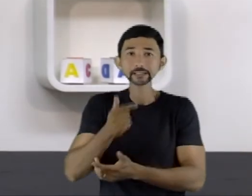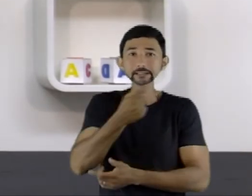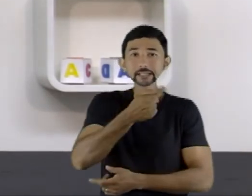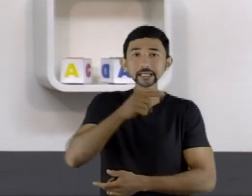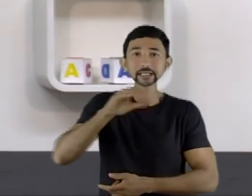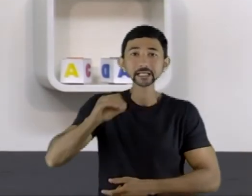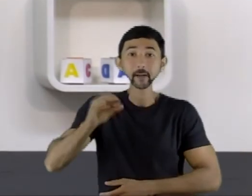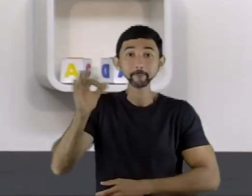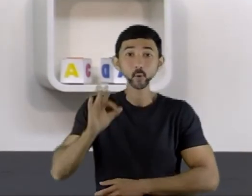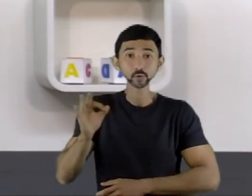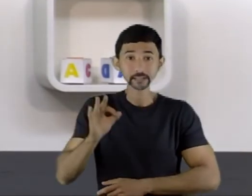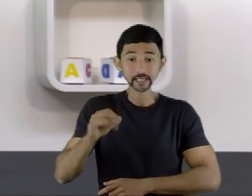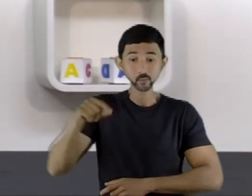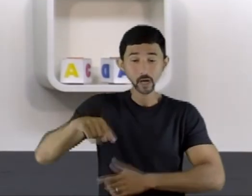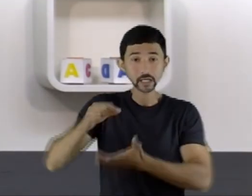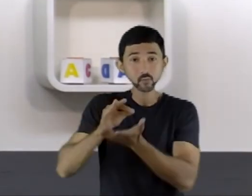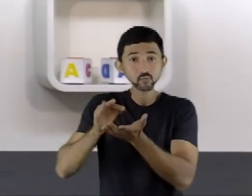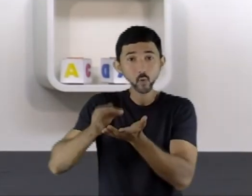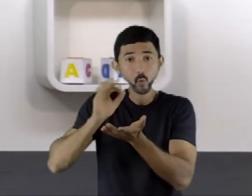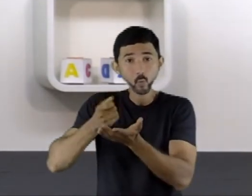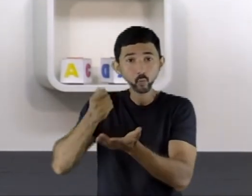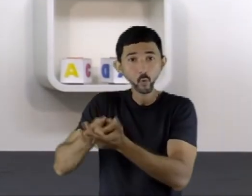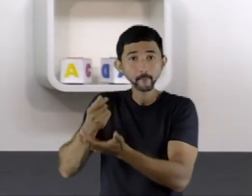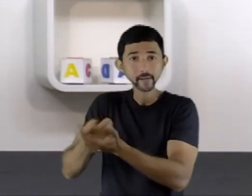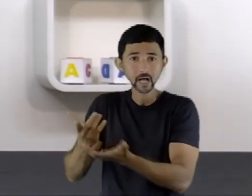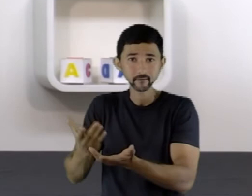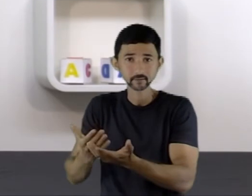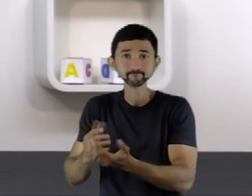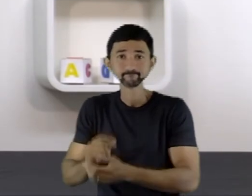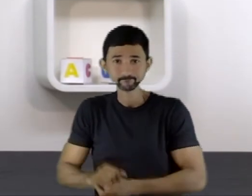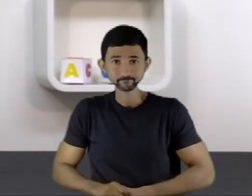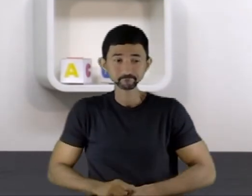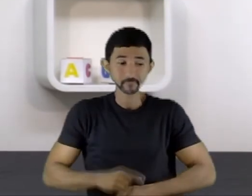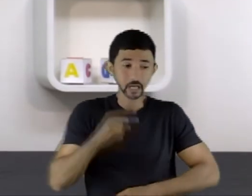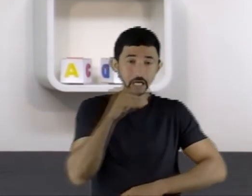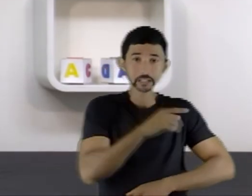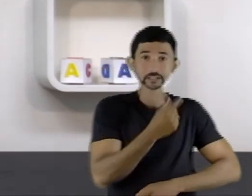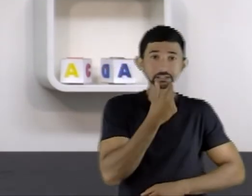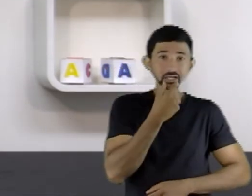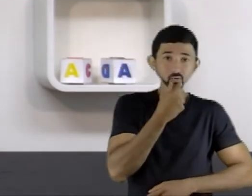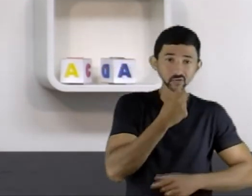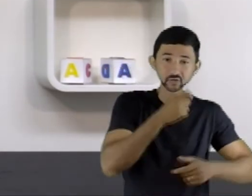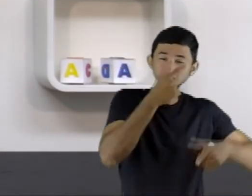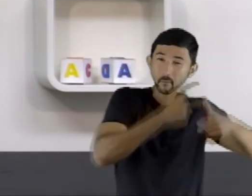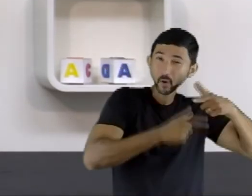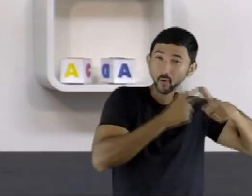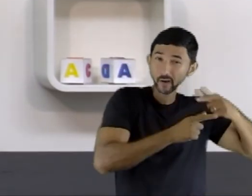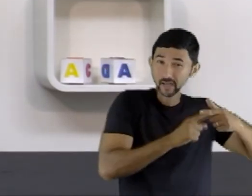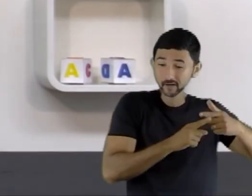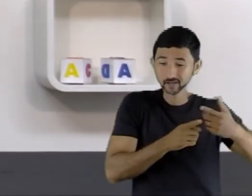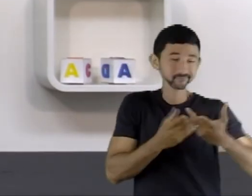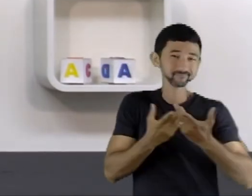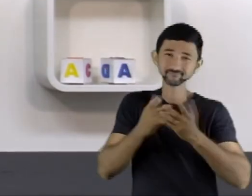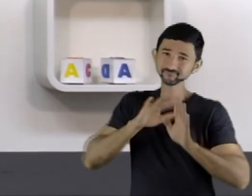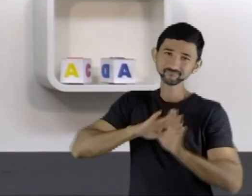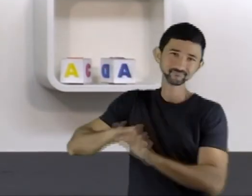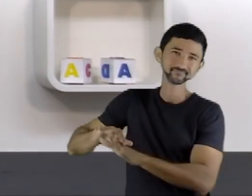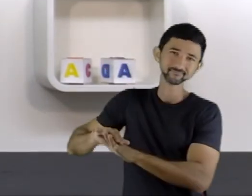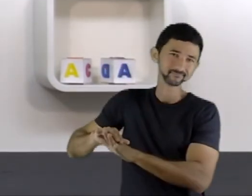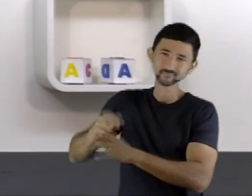brasileiro. Quando os Estados Unidos quebrou, ele deixou de comprar o café, tá? A